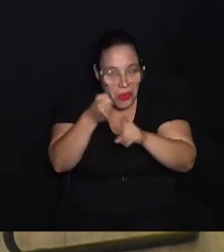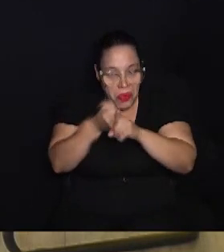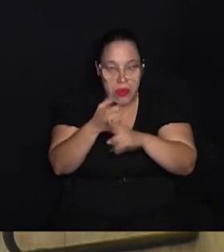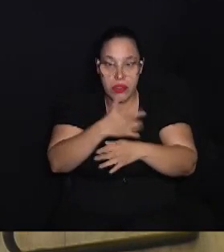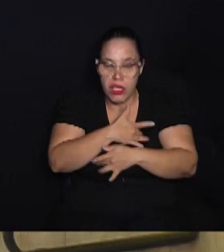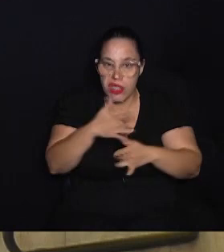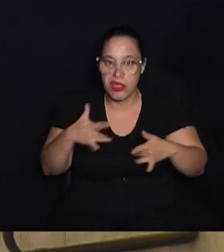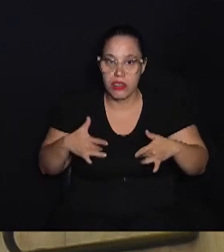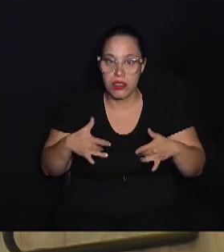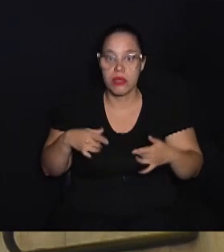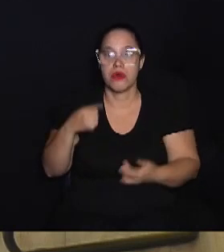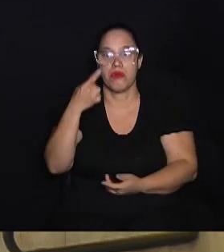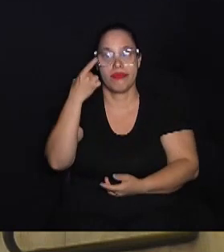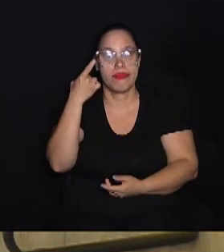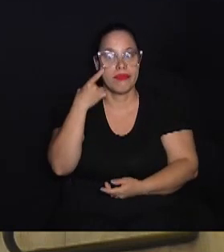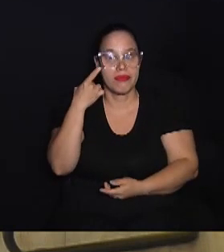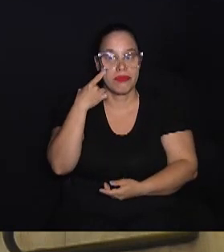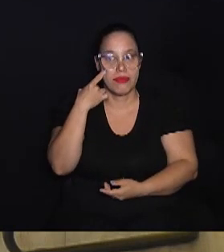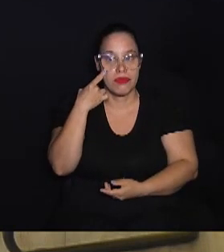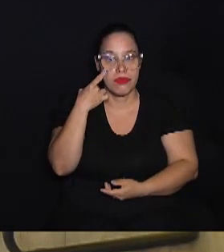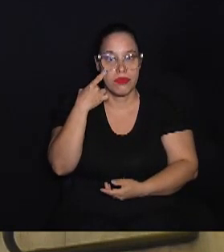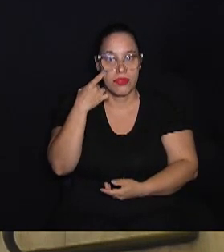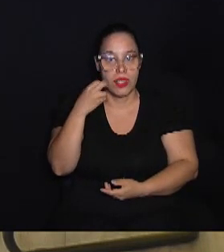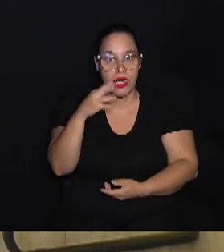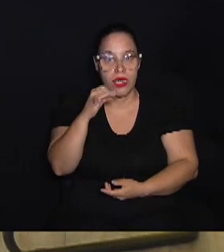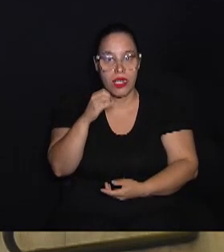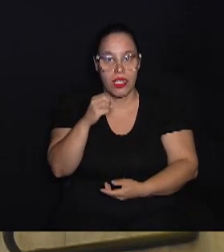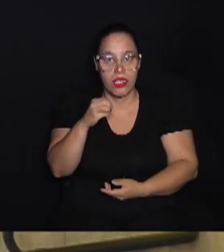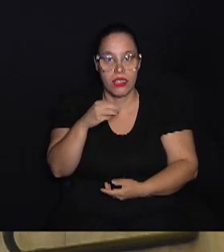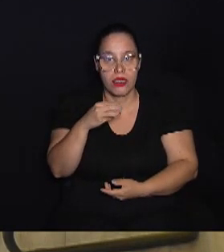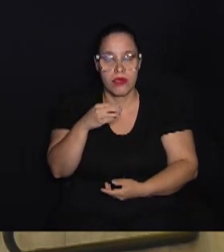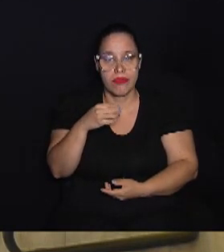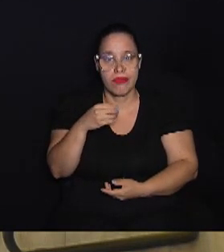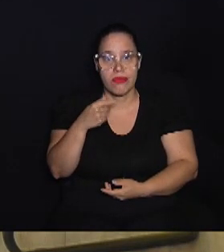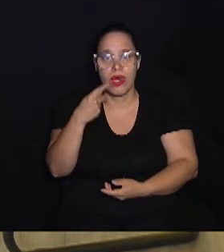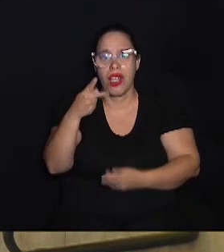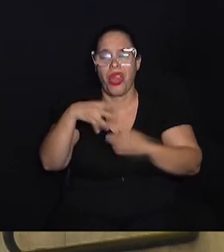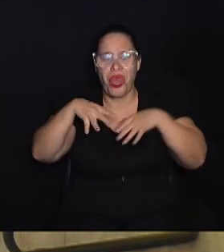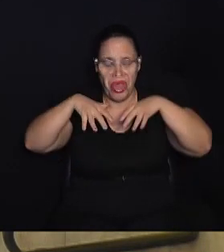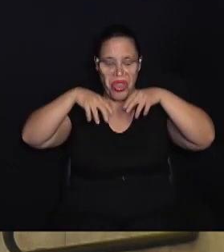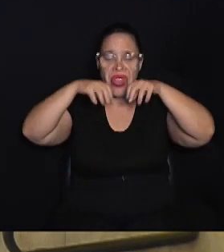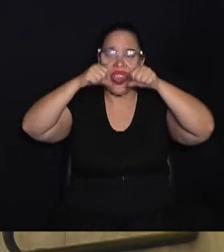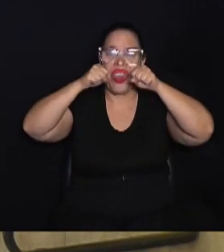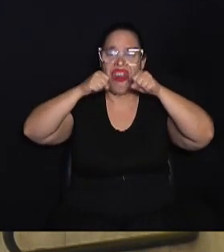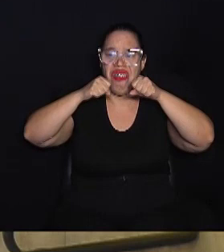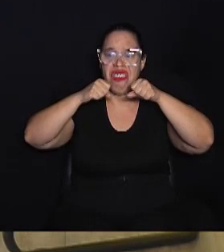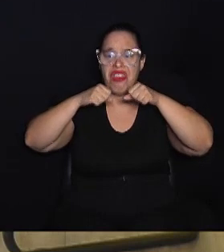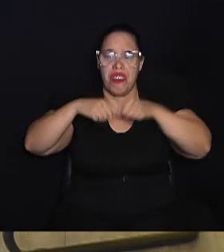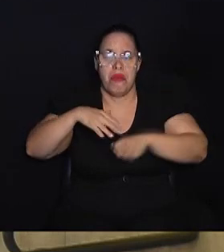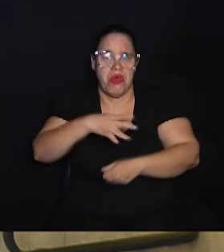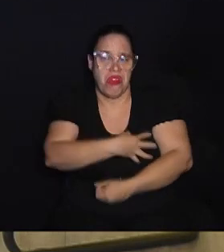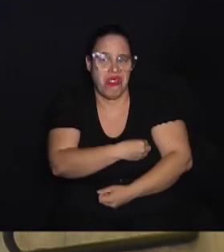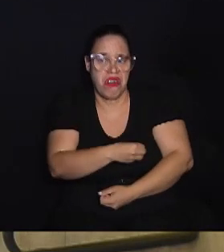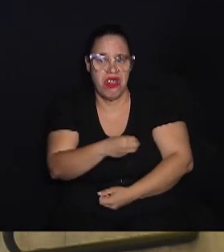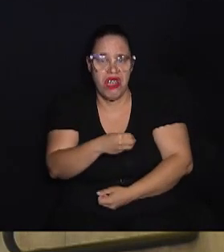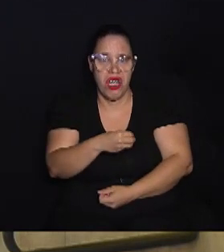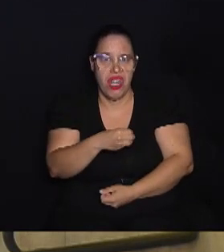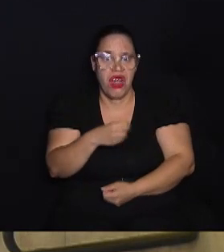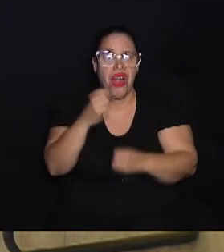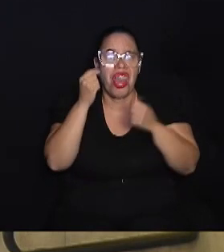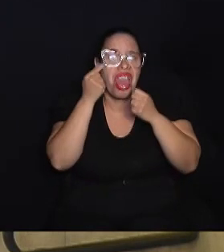saúde, a gente viu inclusive lá o pessoal da 13 de maio já falando, olha, tá seco, ou meu filho tá com o